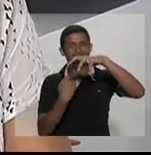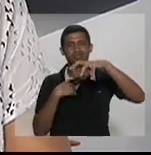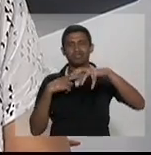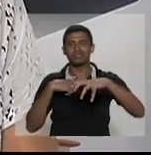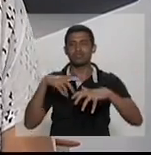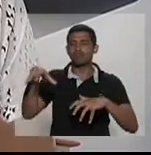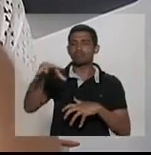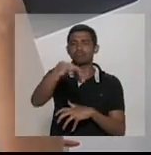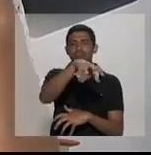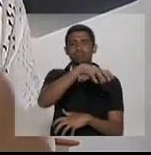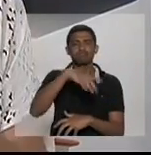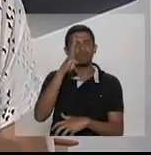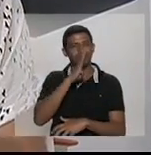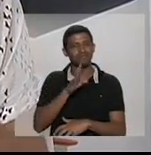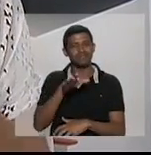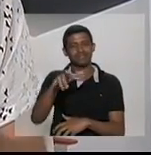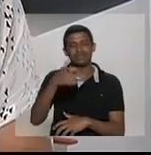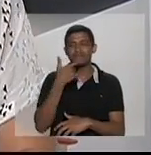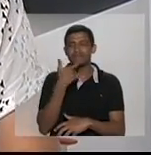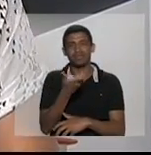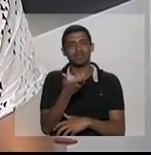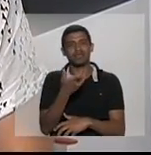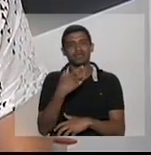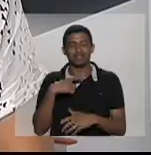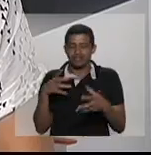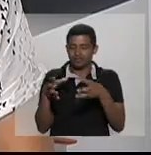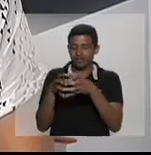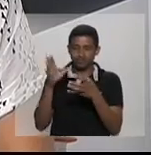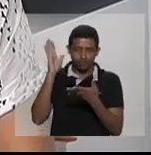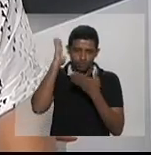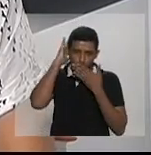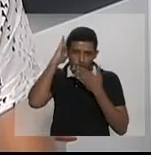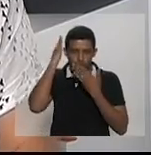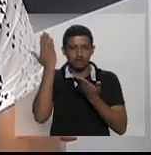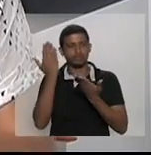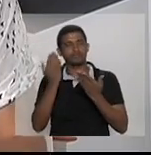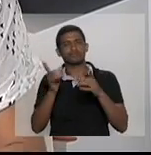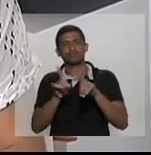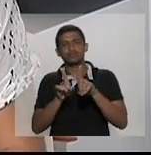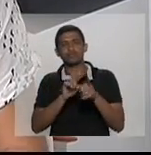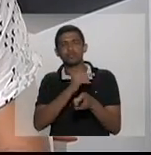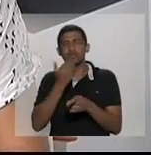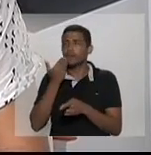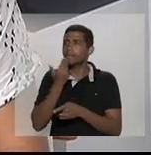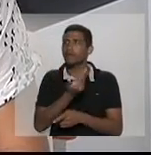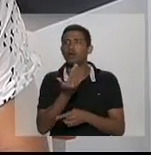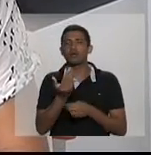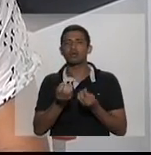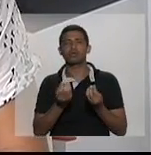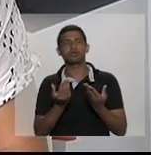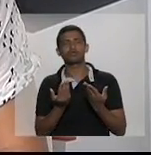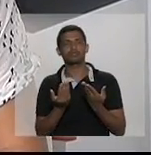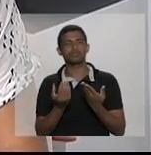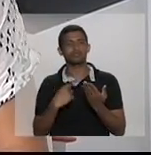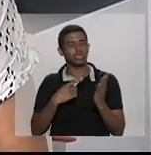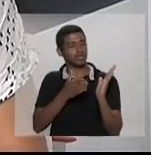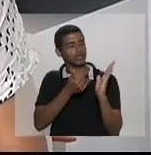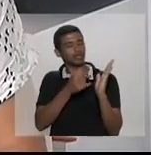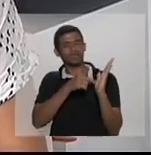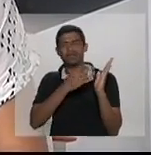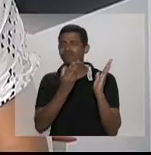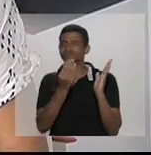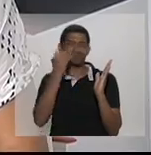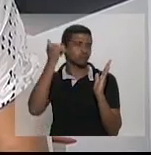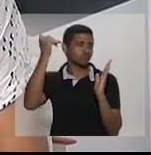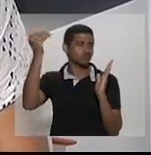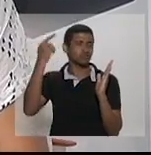no nosso continente, né? Está sempre conectado com os povos indígenas também. Ele traz muito tem um livro